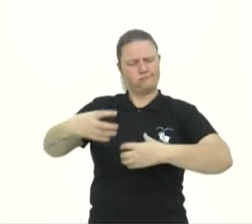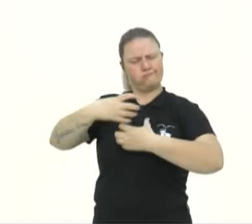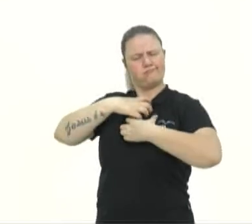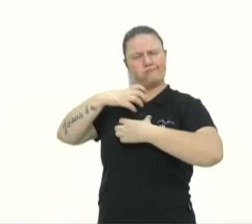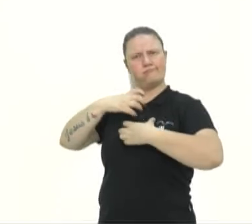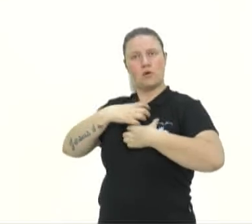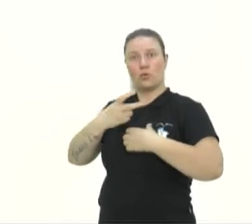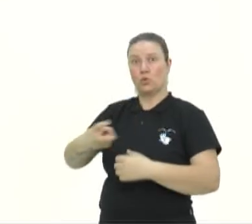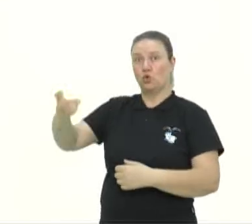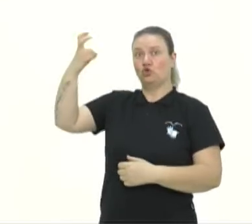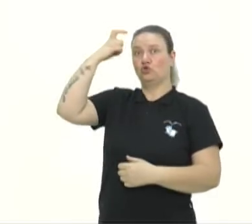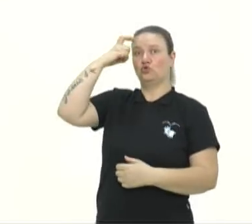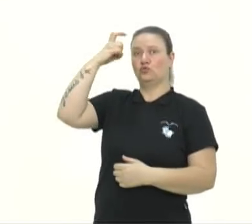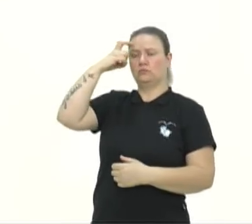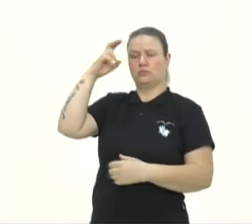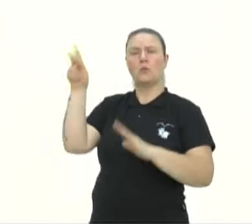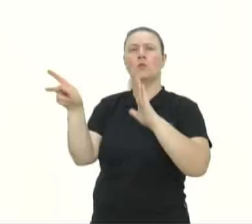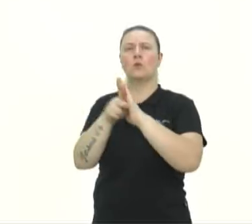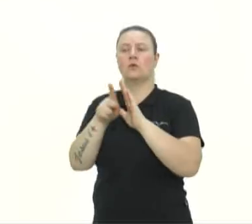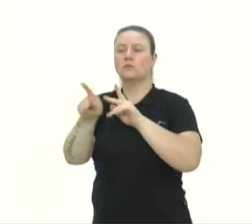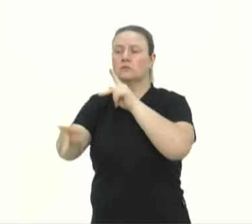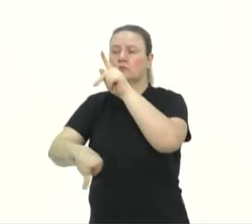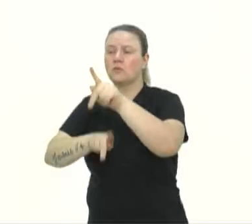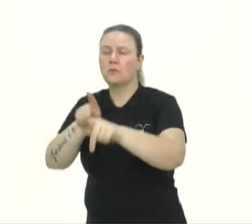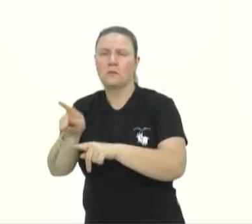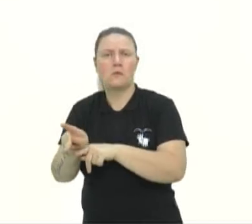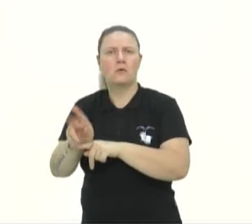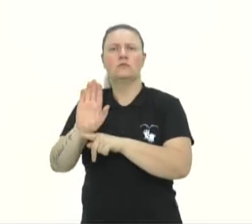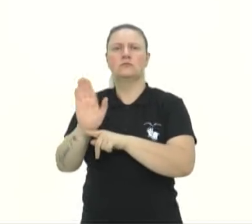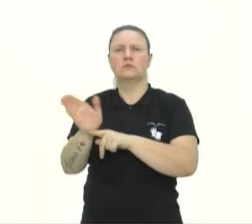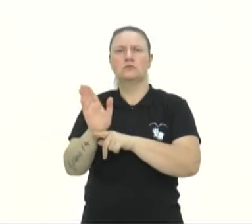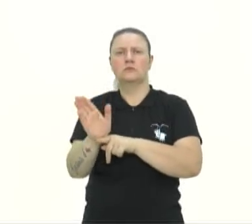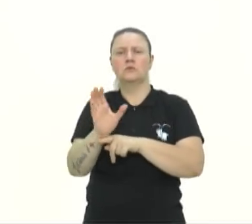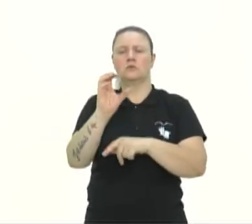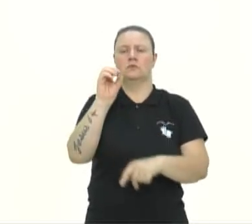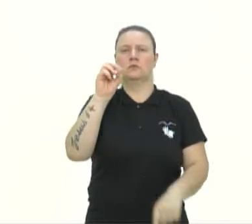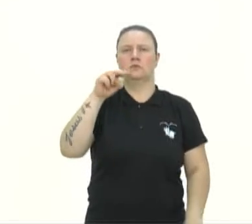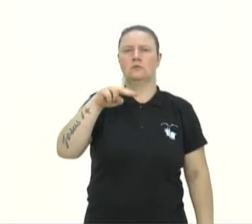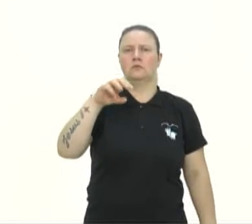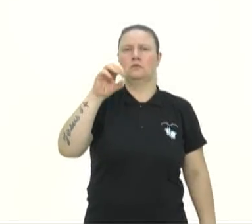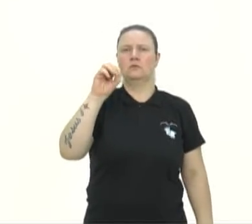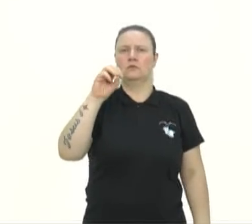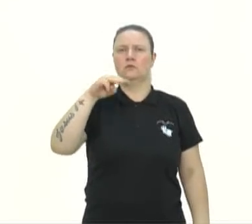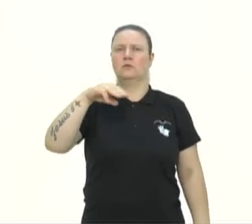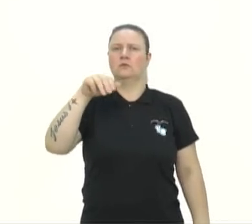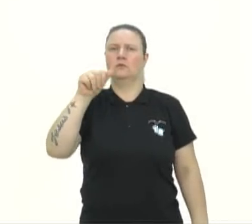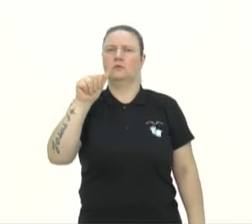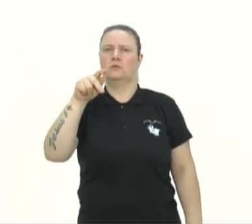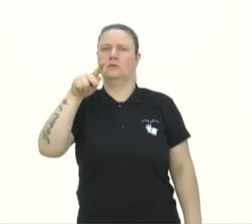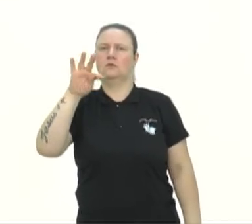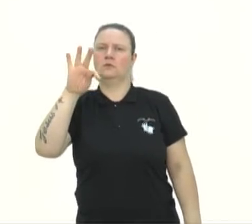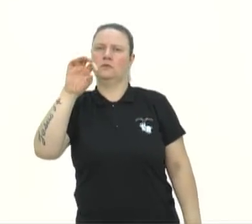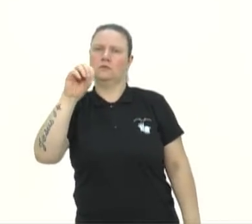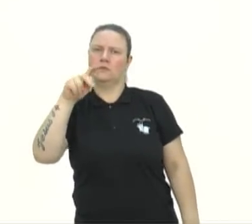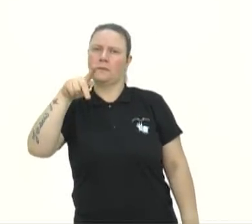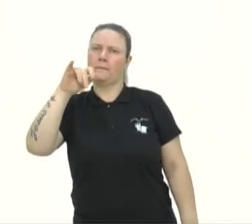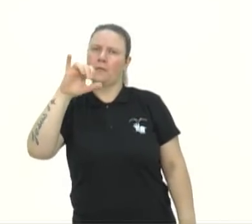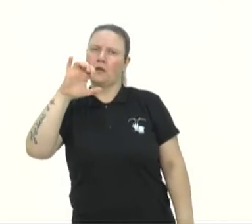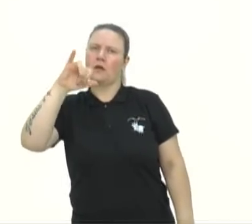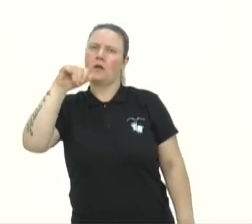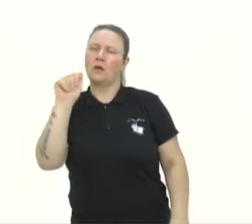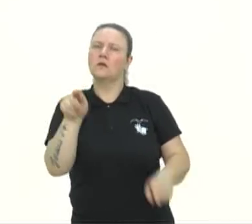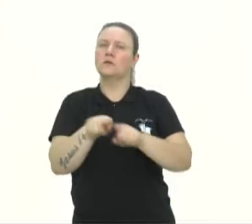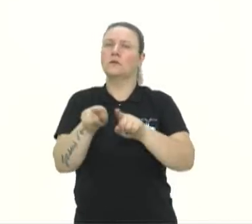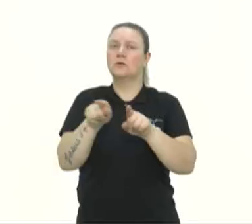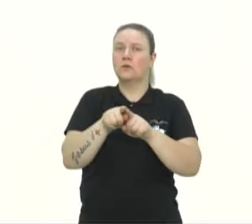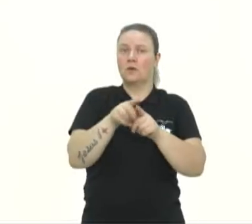certo? Contrações, clichês, onomatopeias faladas, aquilo que a gente falou anteriormente. E o texto oral, ele